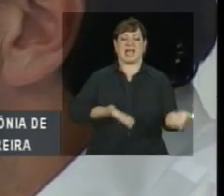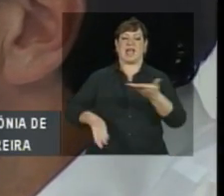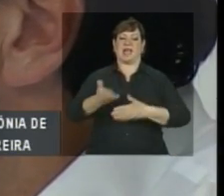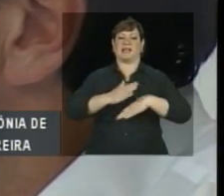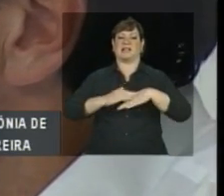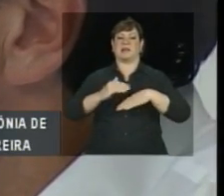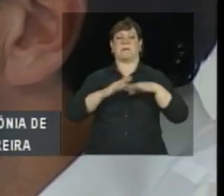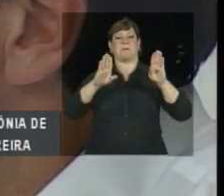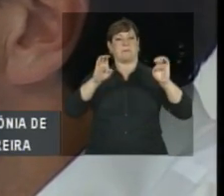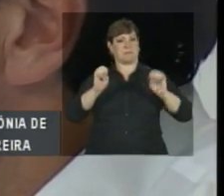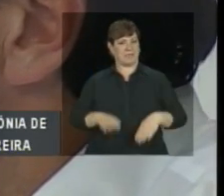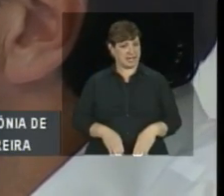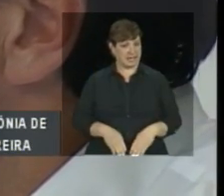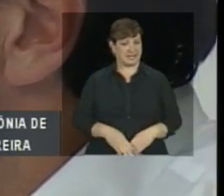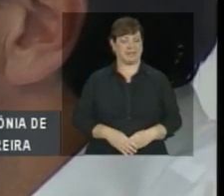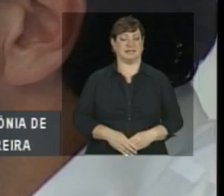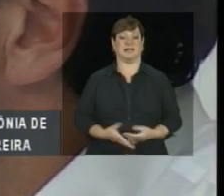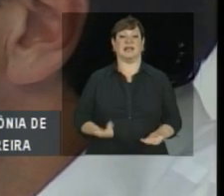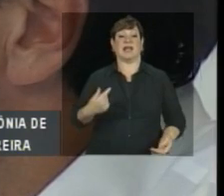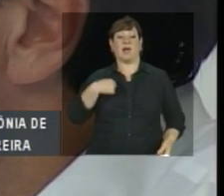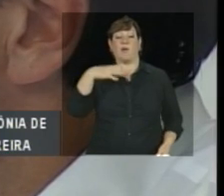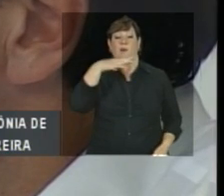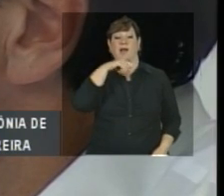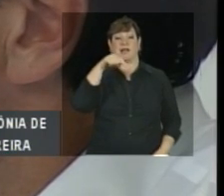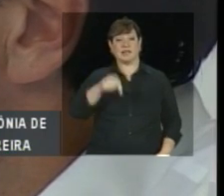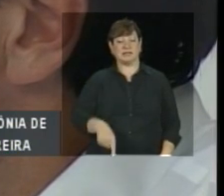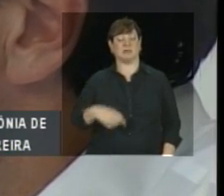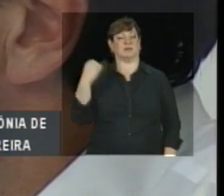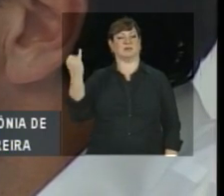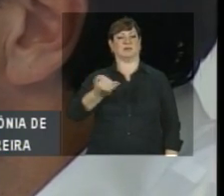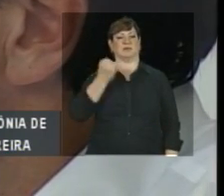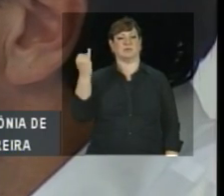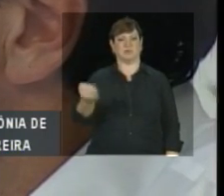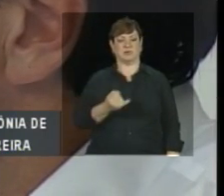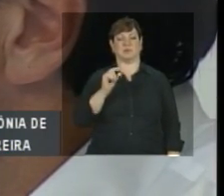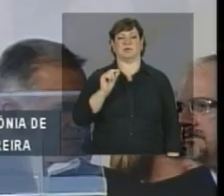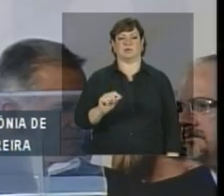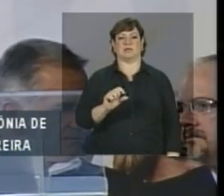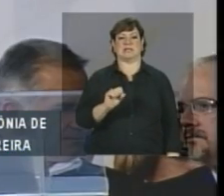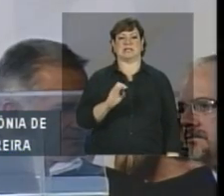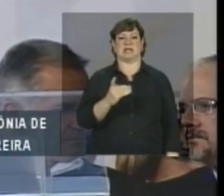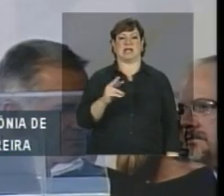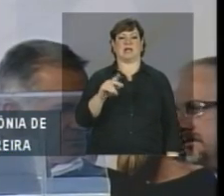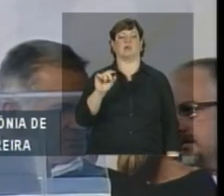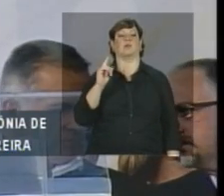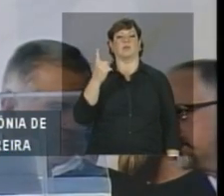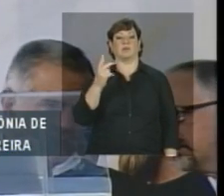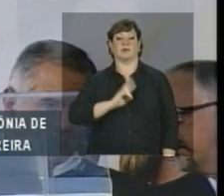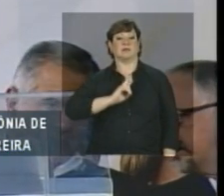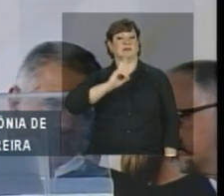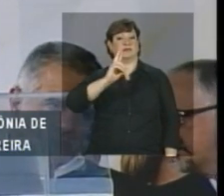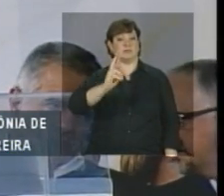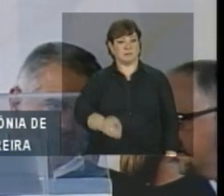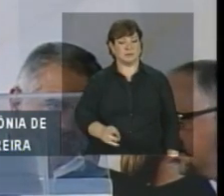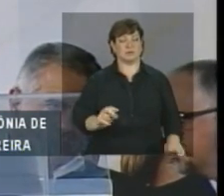bem, trata bem. E eu acho que esse é o grande segredo de um